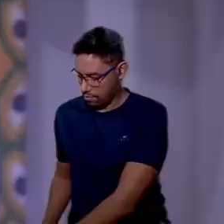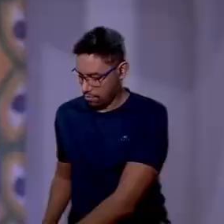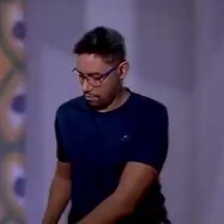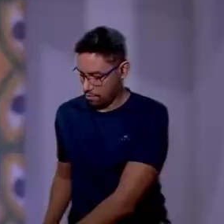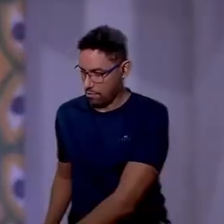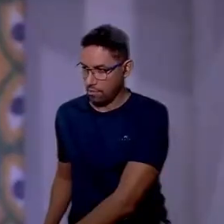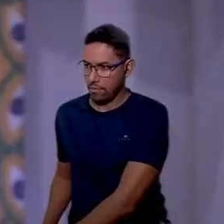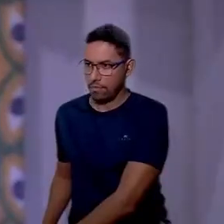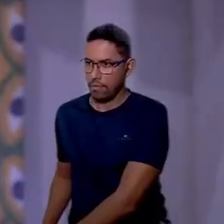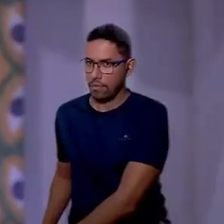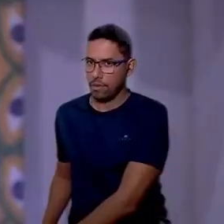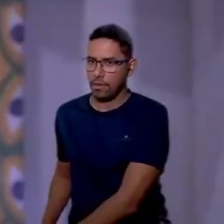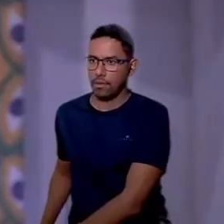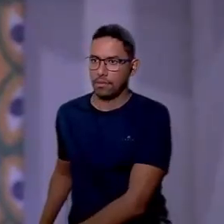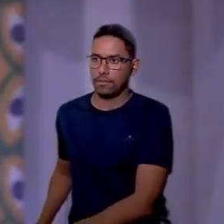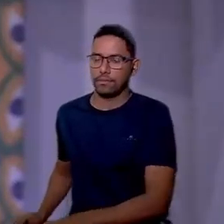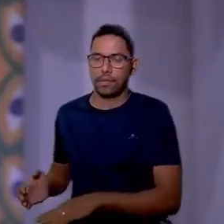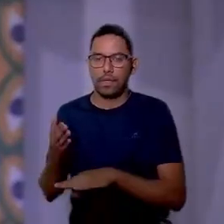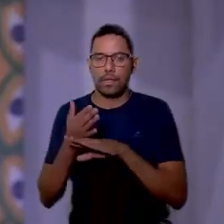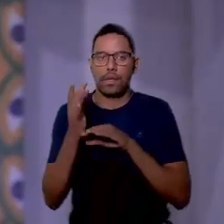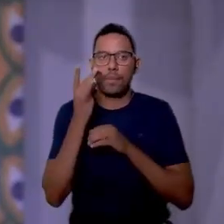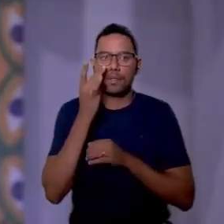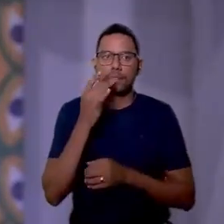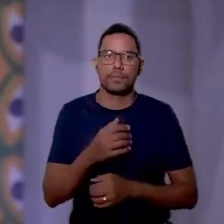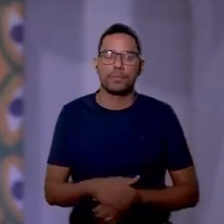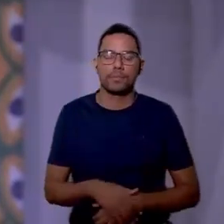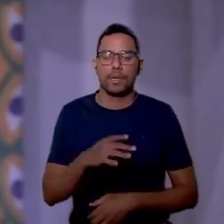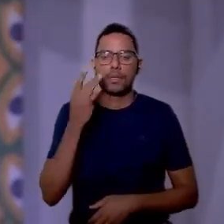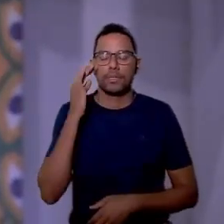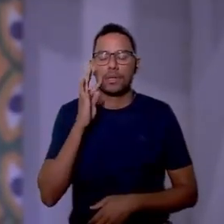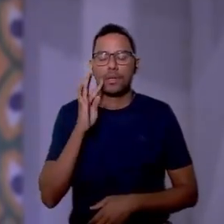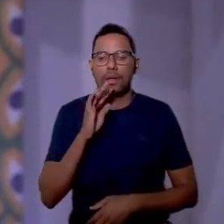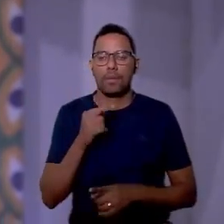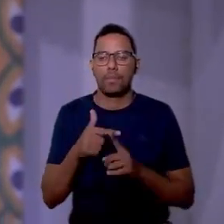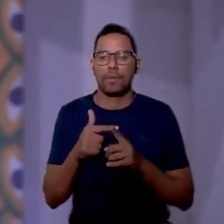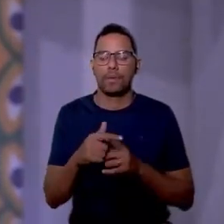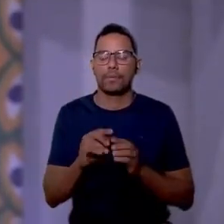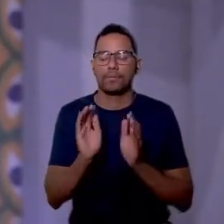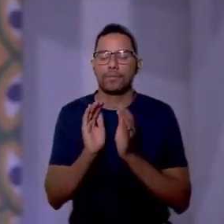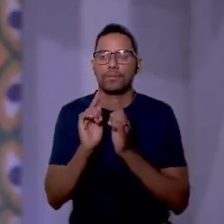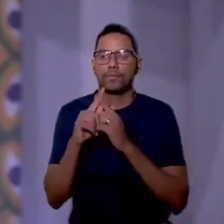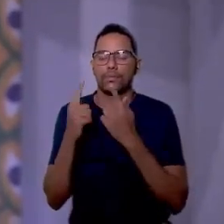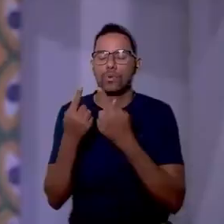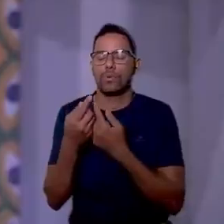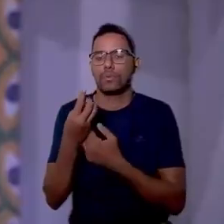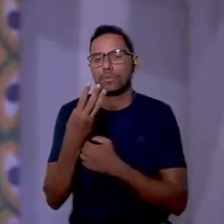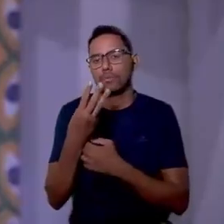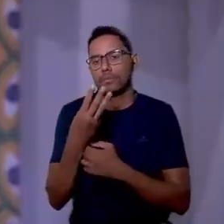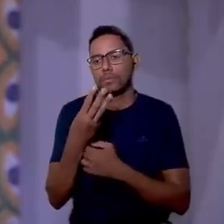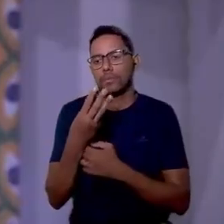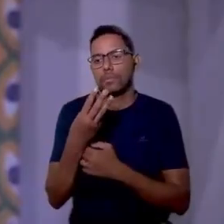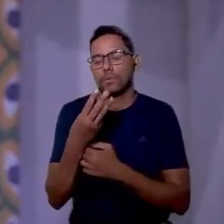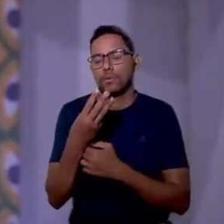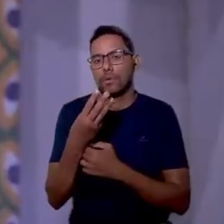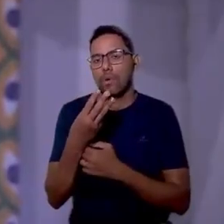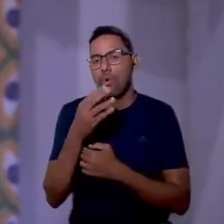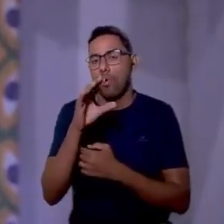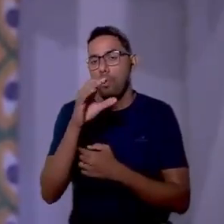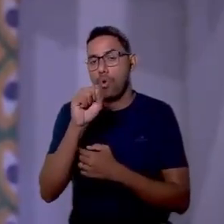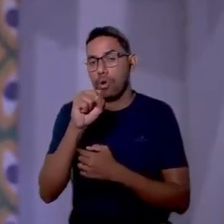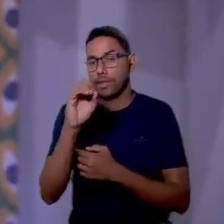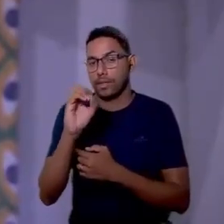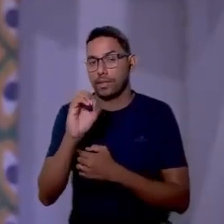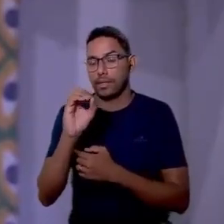dando os treinamentos presencialmente, e eu estou achando muito legal, porque nas turmas, 3/4, 80% da